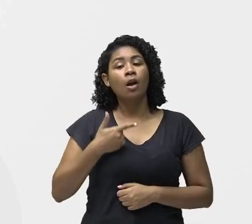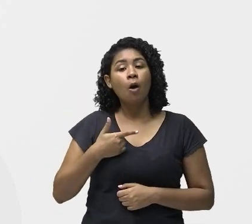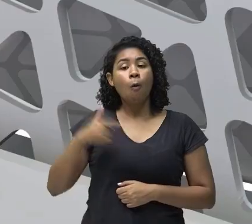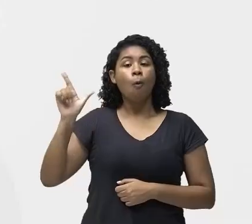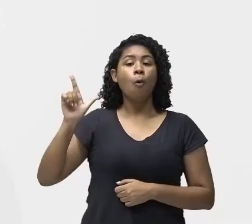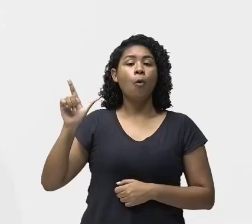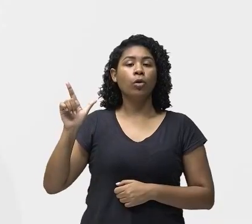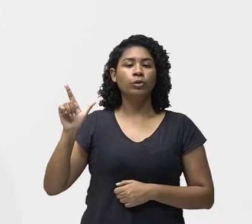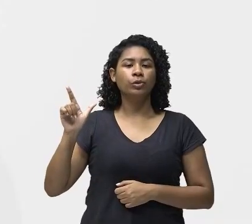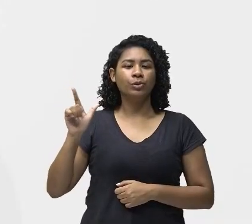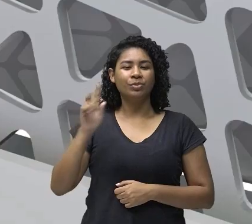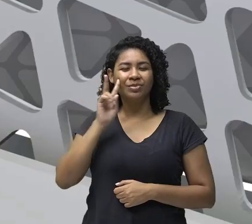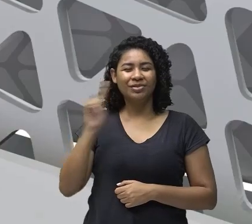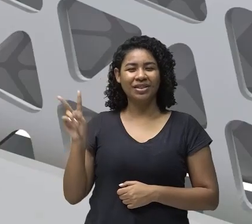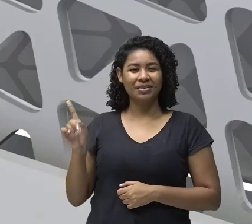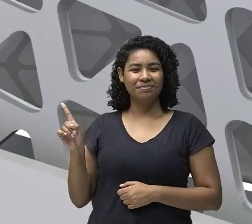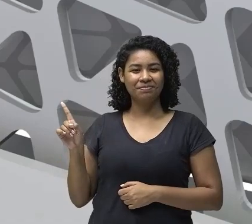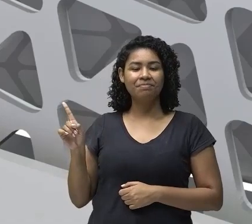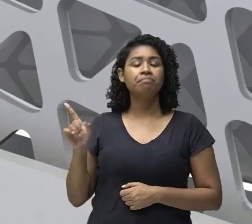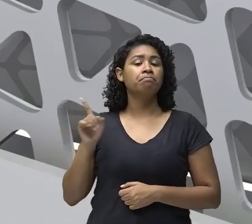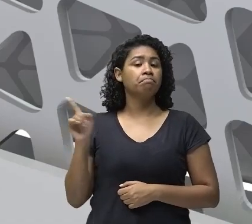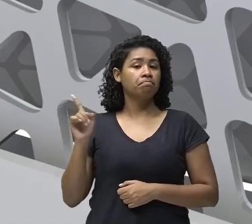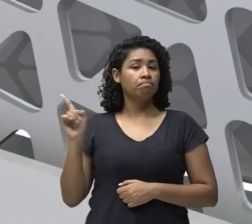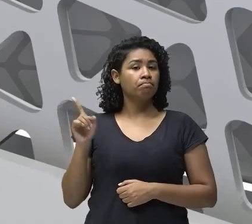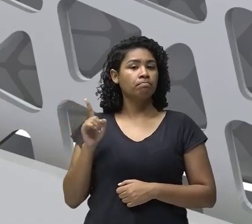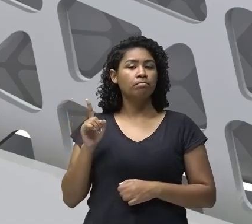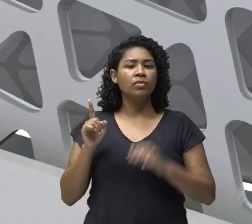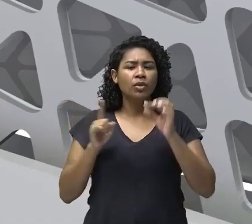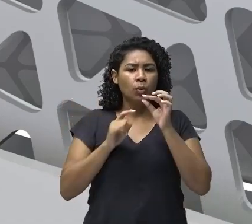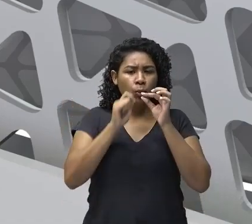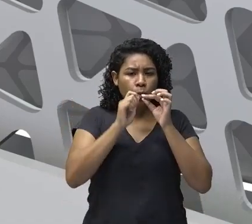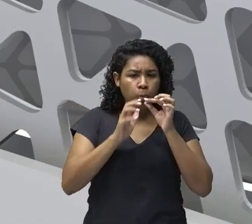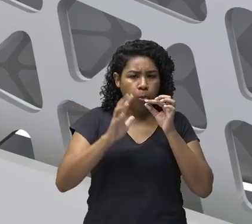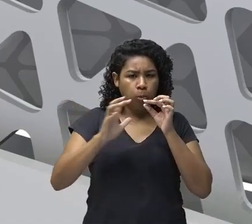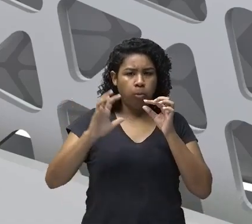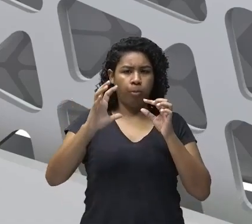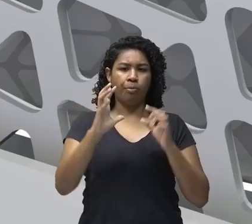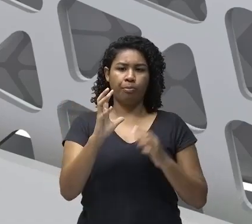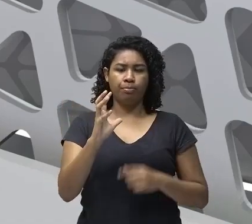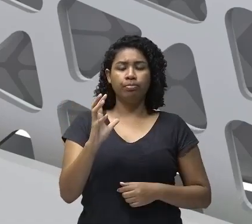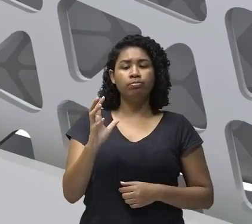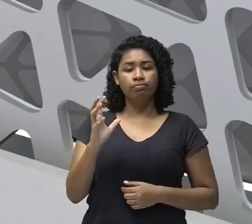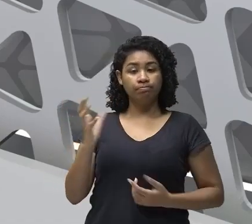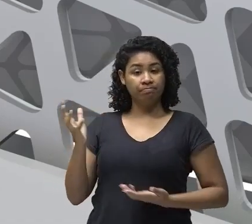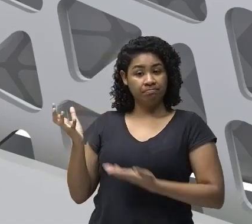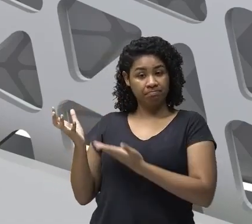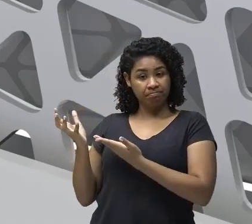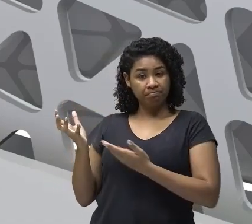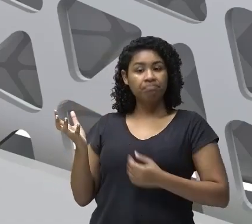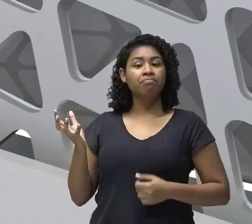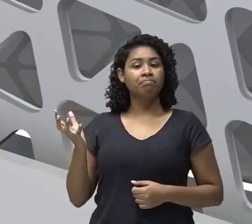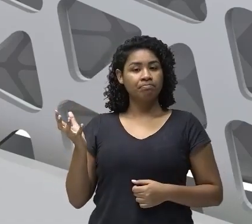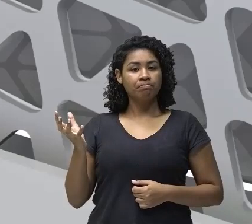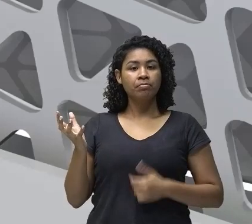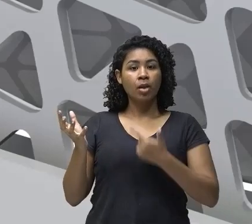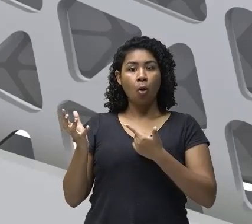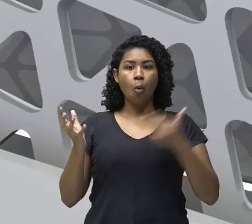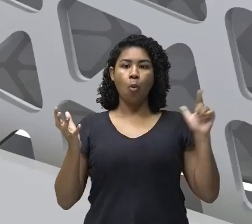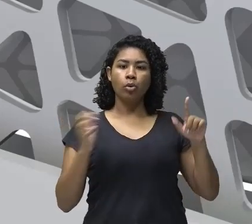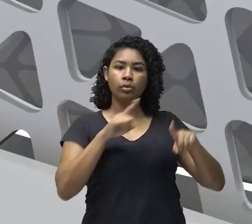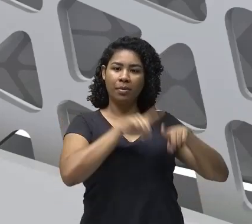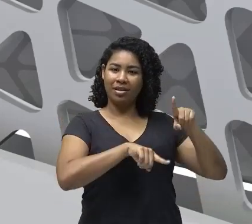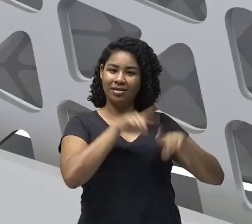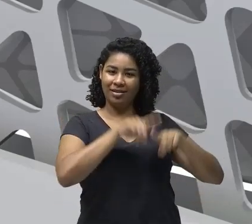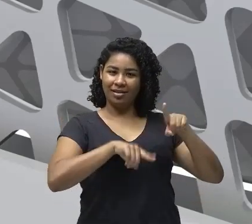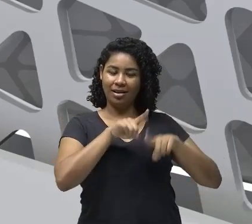outro balão que eu trouxe para vocês para a gente ver essa propriedade do ar. Esse é um balão que é de outro material, um